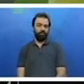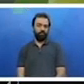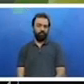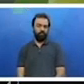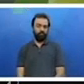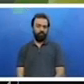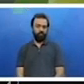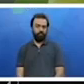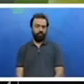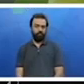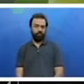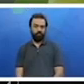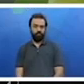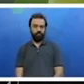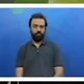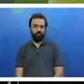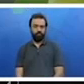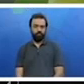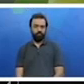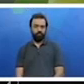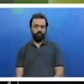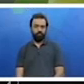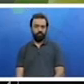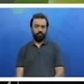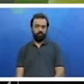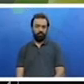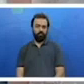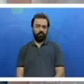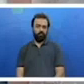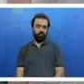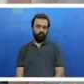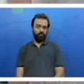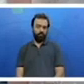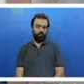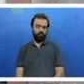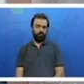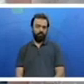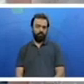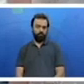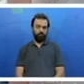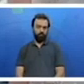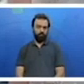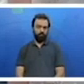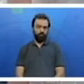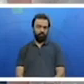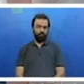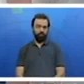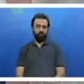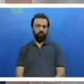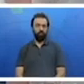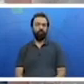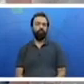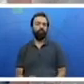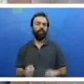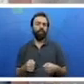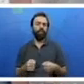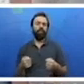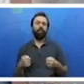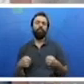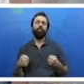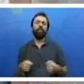Mas será que eu tenho que fazer sempre divisão e multiplicação para ver se é diretamente ou